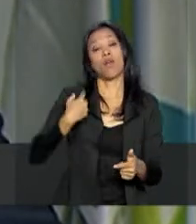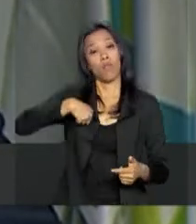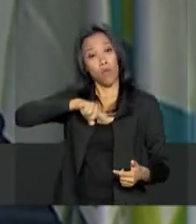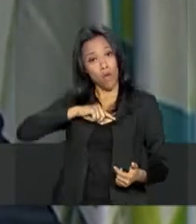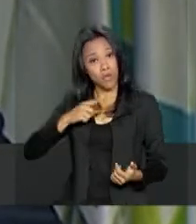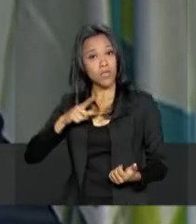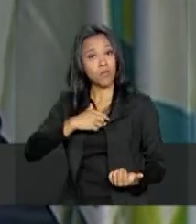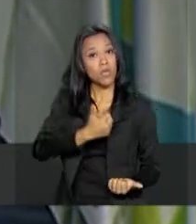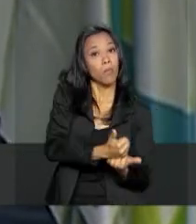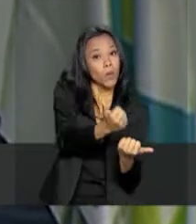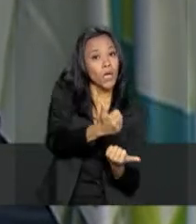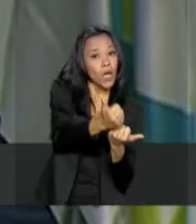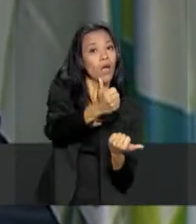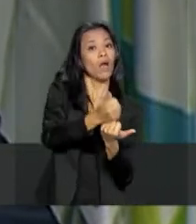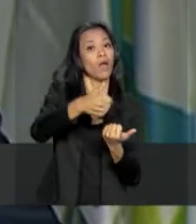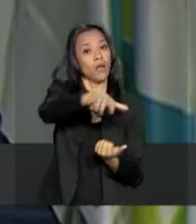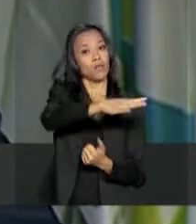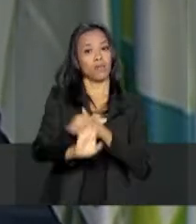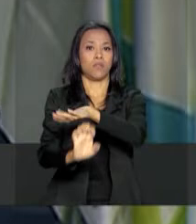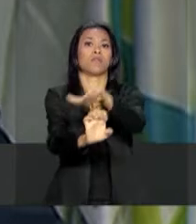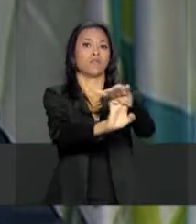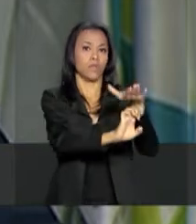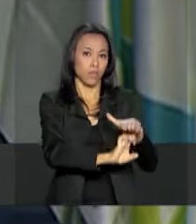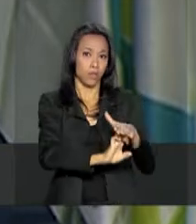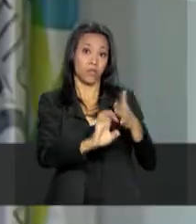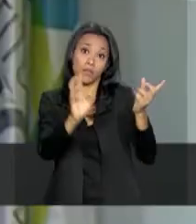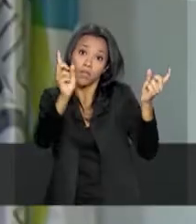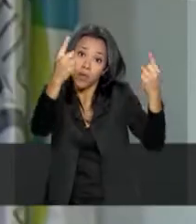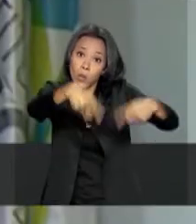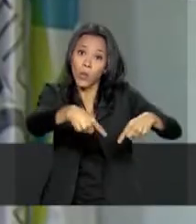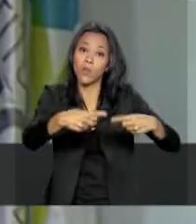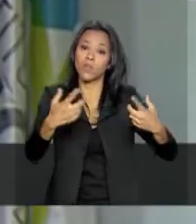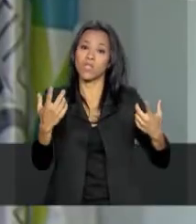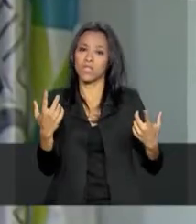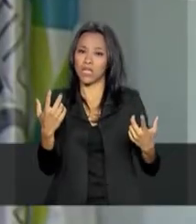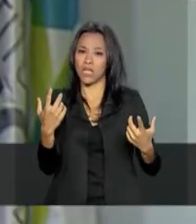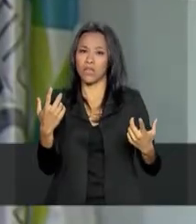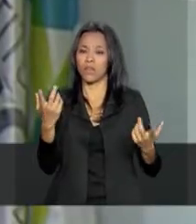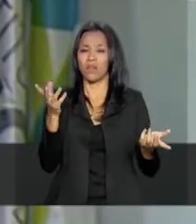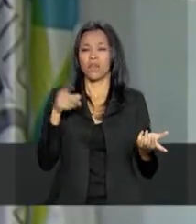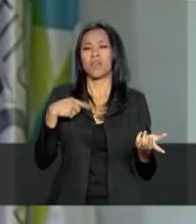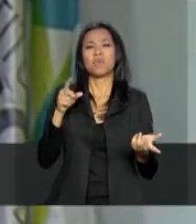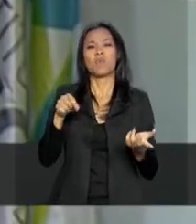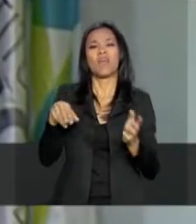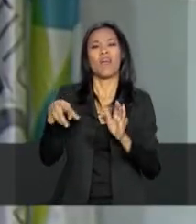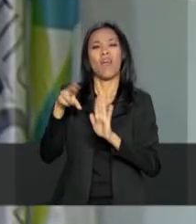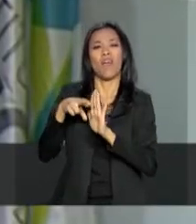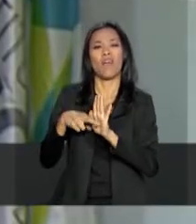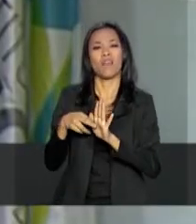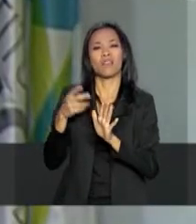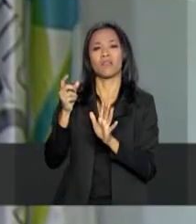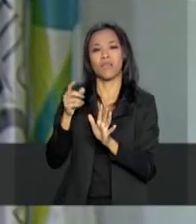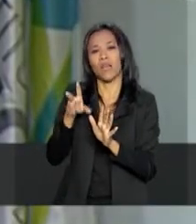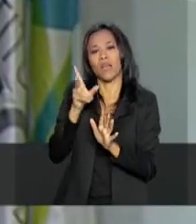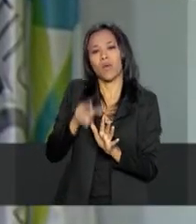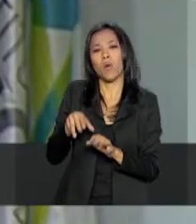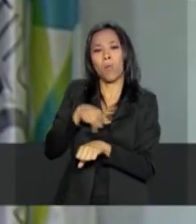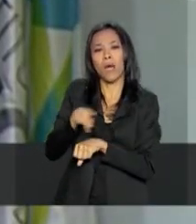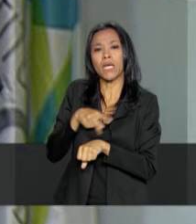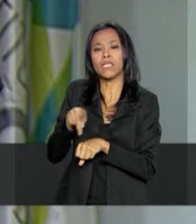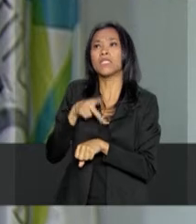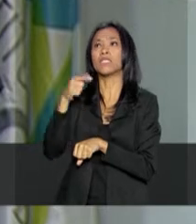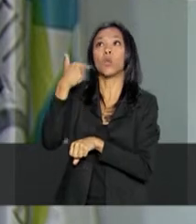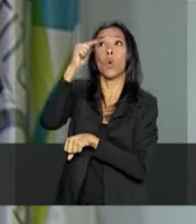brasileiros contra medidas protecionistas a medidas protecionistas de outros